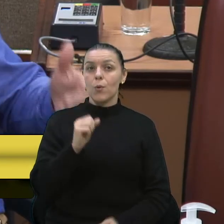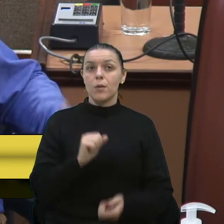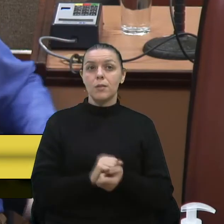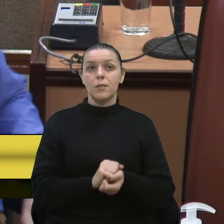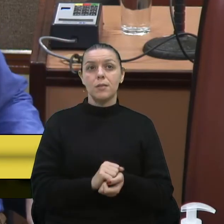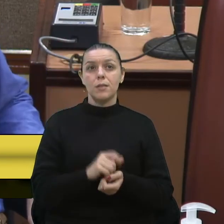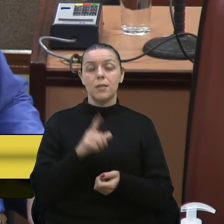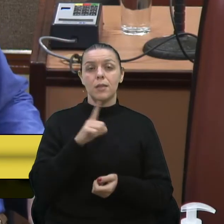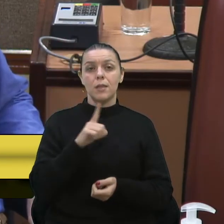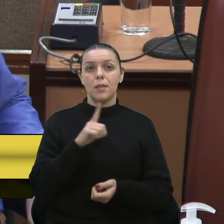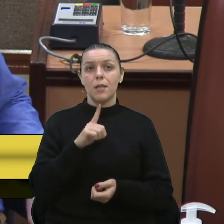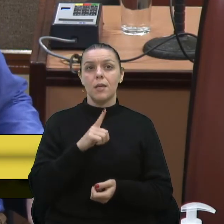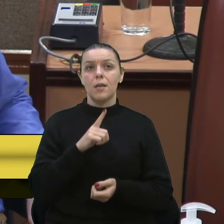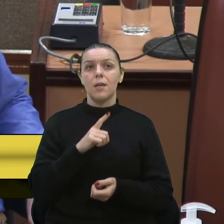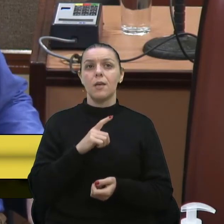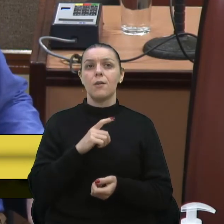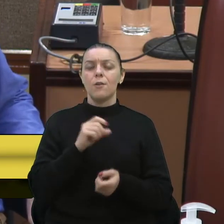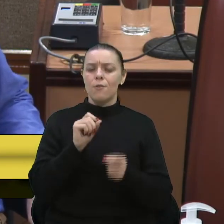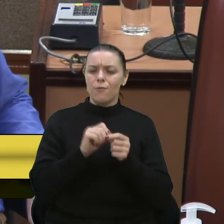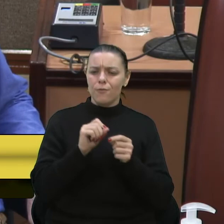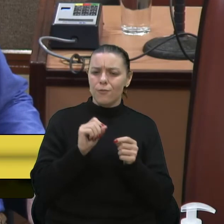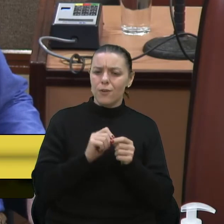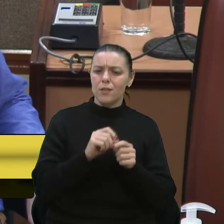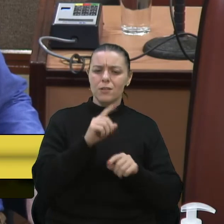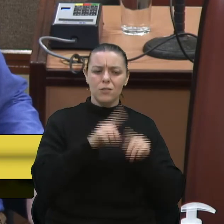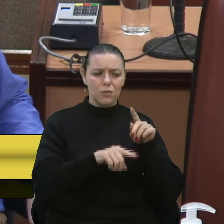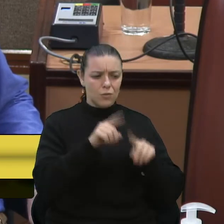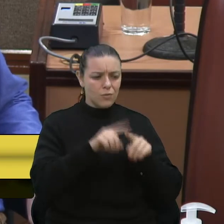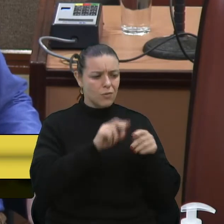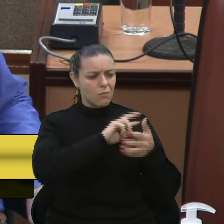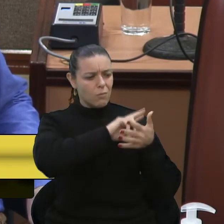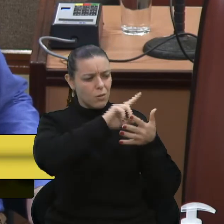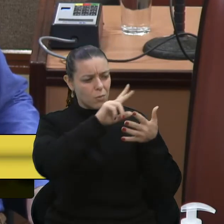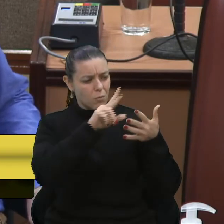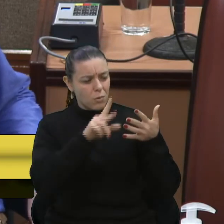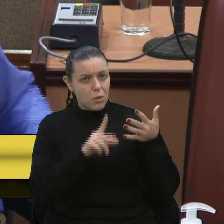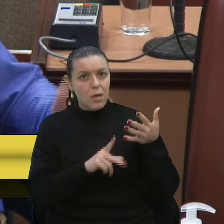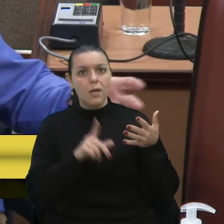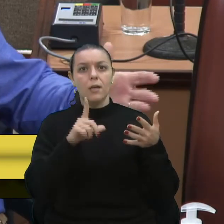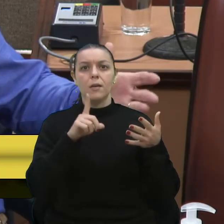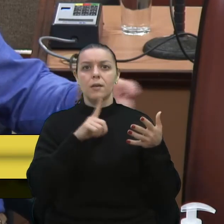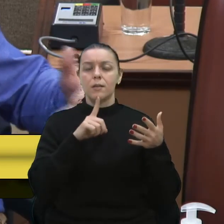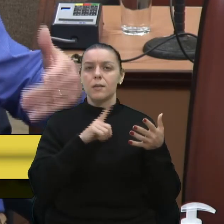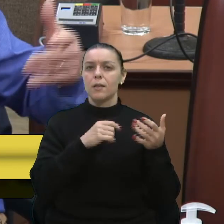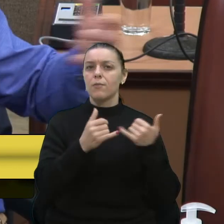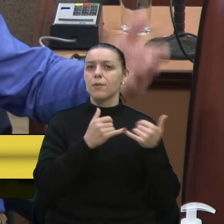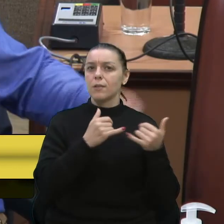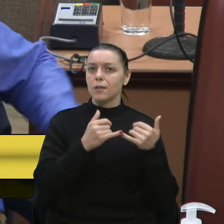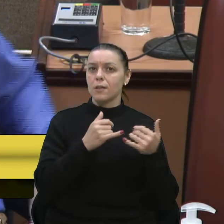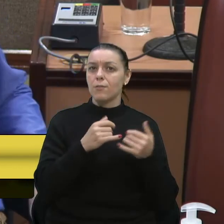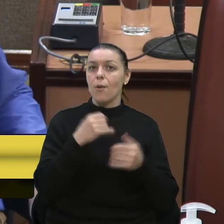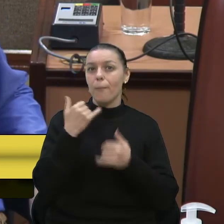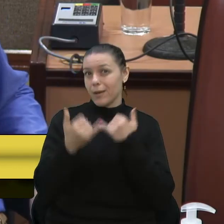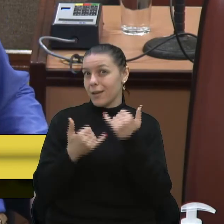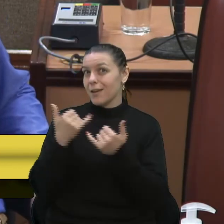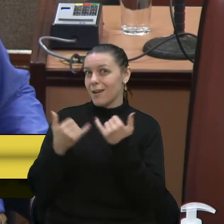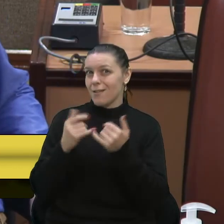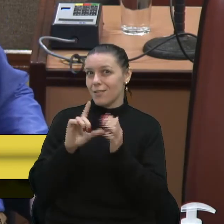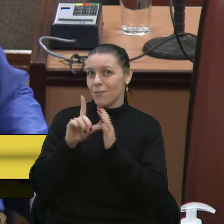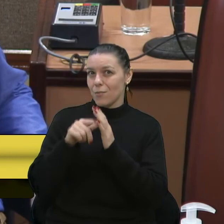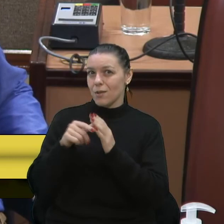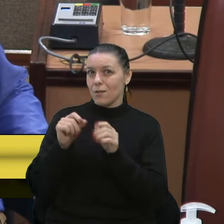envolveu em muitas atividades e sempre com bons exemplos. Eu brincava com ele, depois que ele fez a